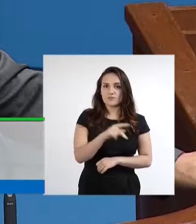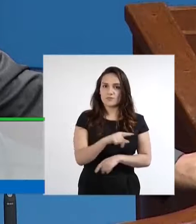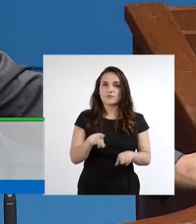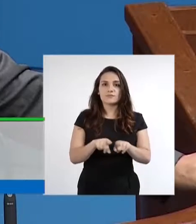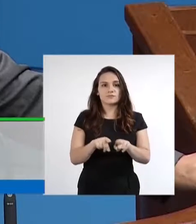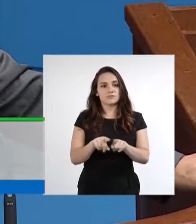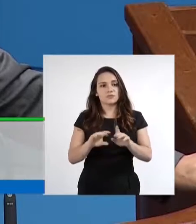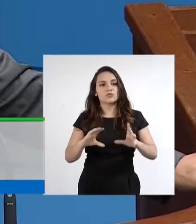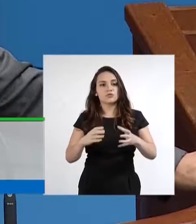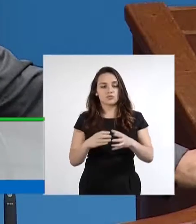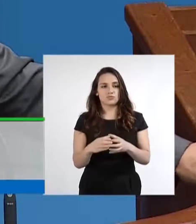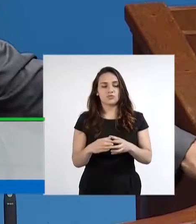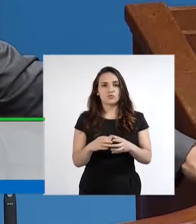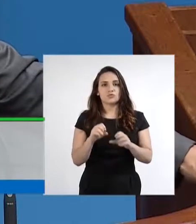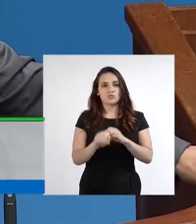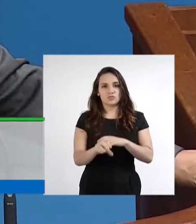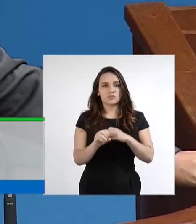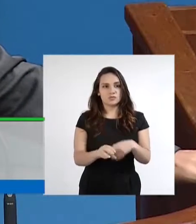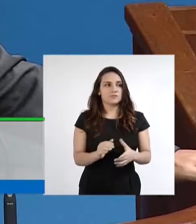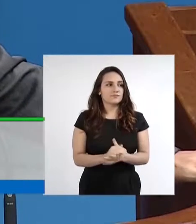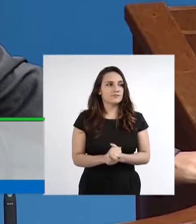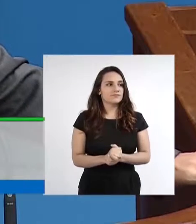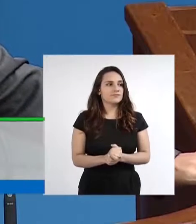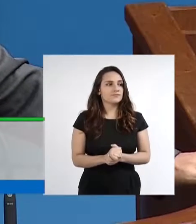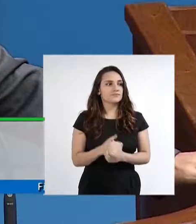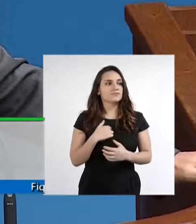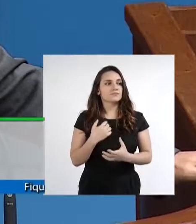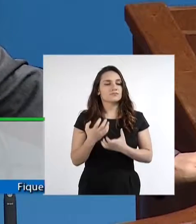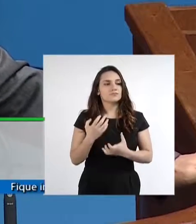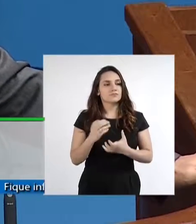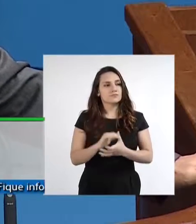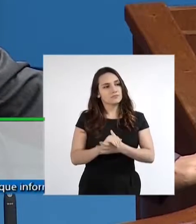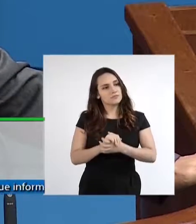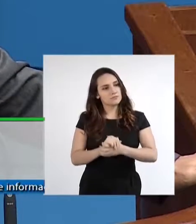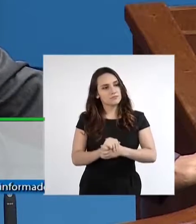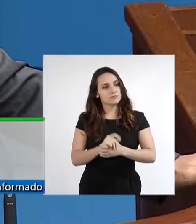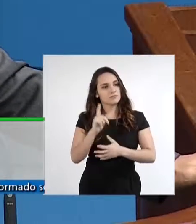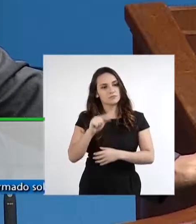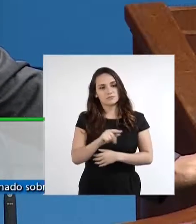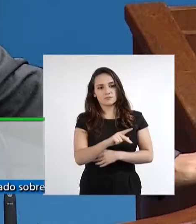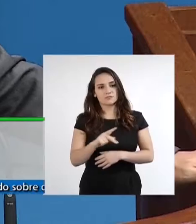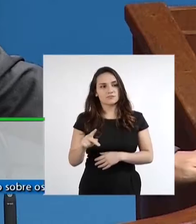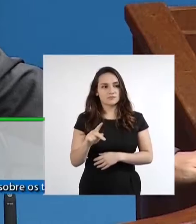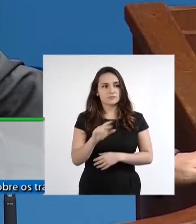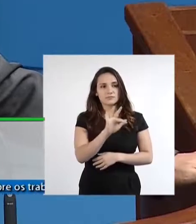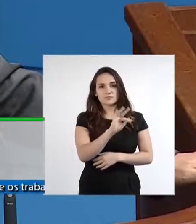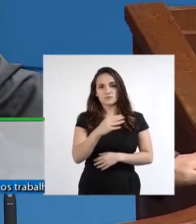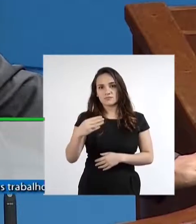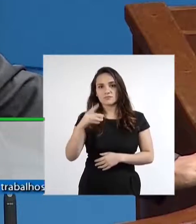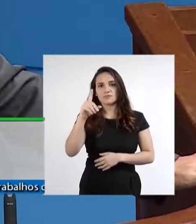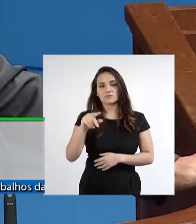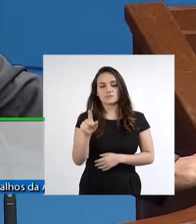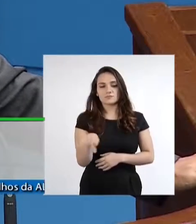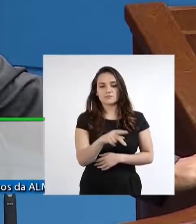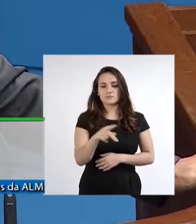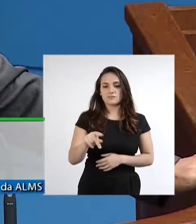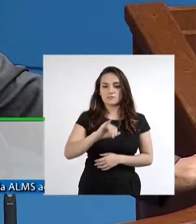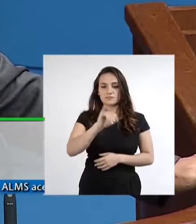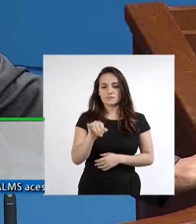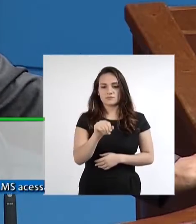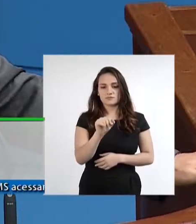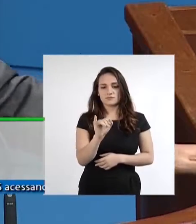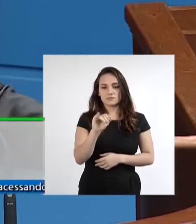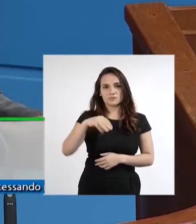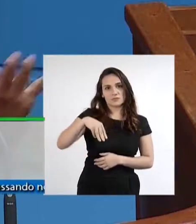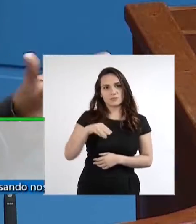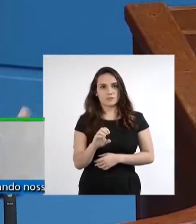de Educação. Quero aqui até fazer um elogio ao presidente da FETEMES, o professor Jaime, que